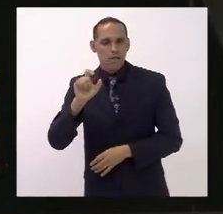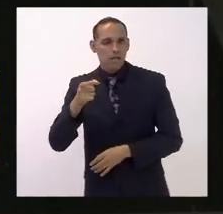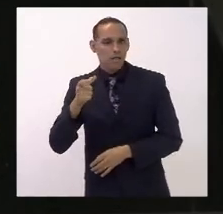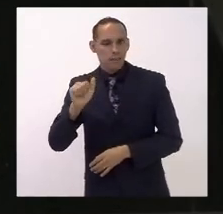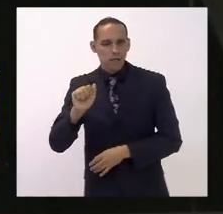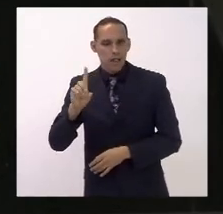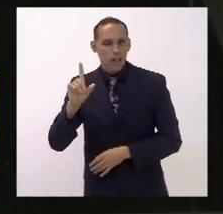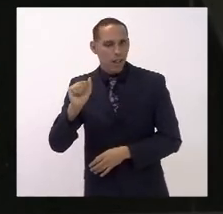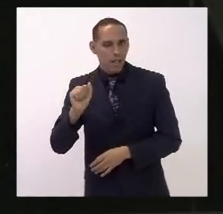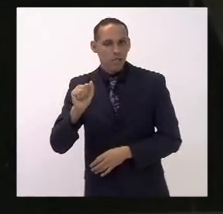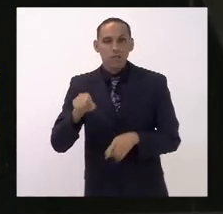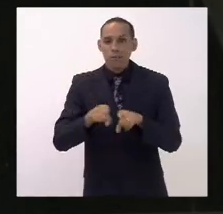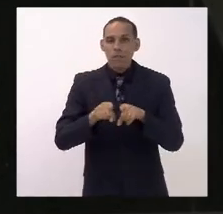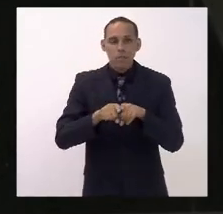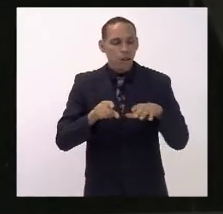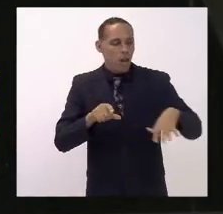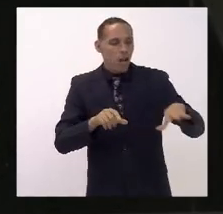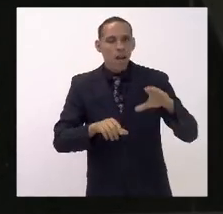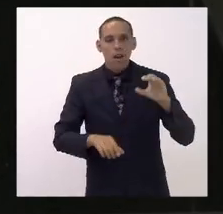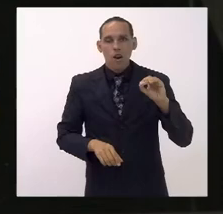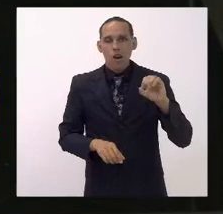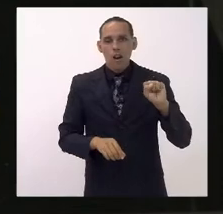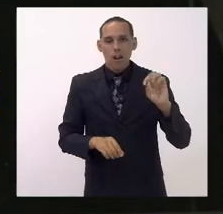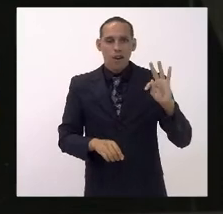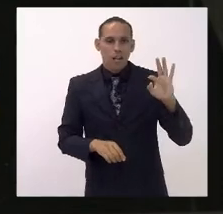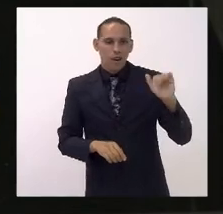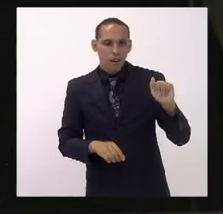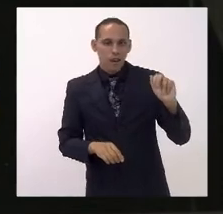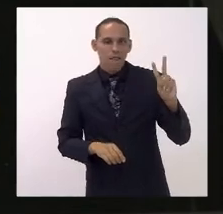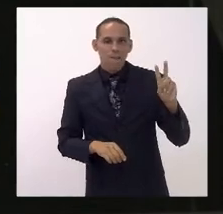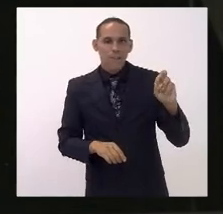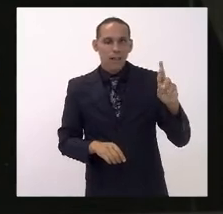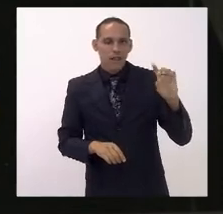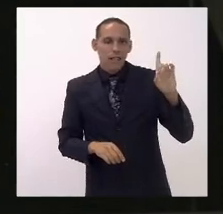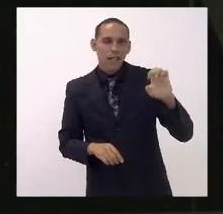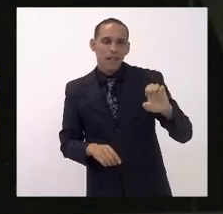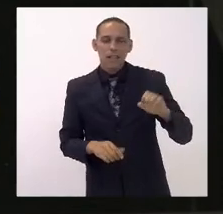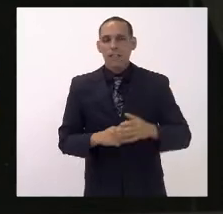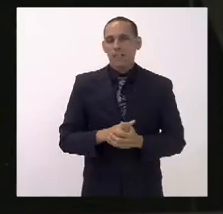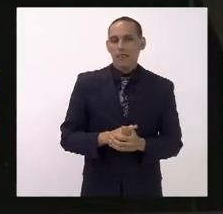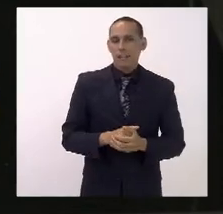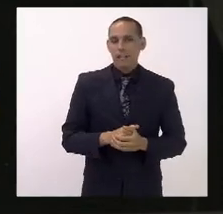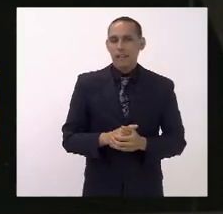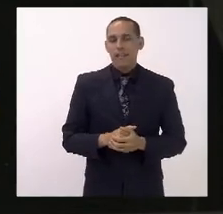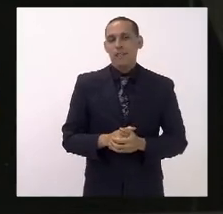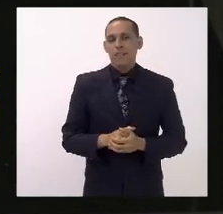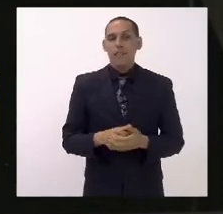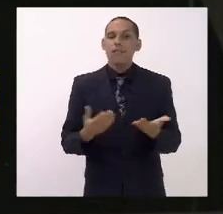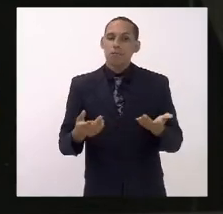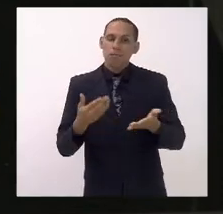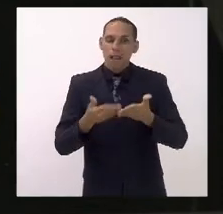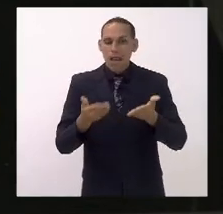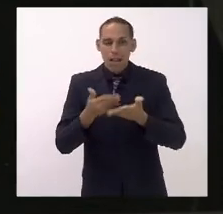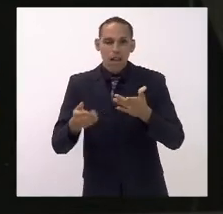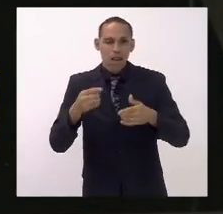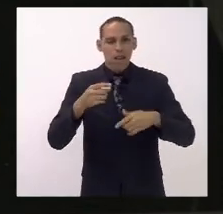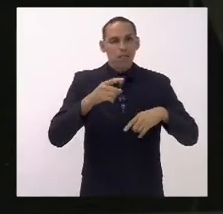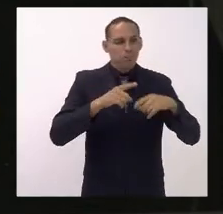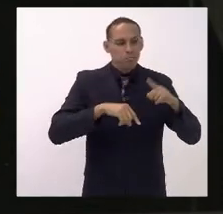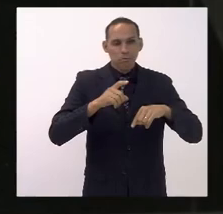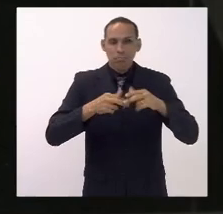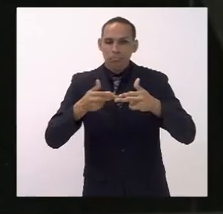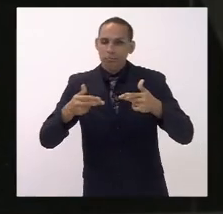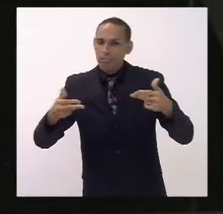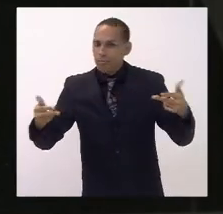municípios da Costa Verde, não é, que tiveram perdas de vidas, perdas materiais efetivas.